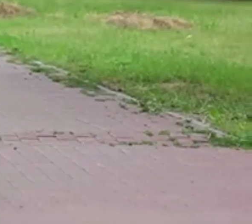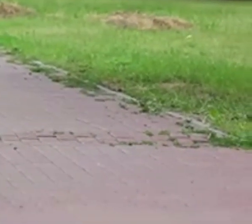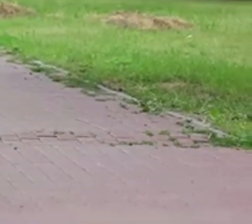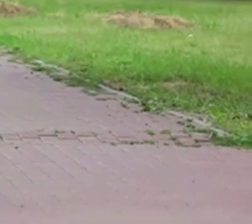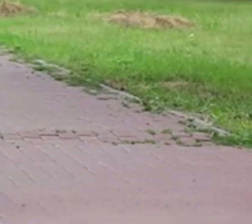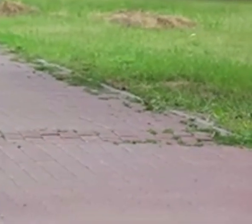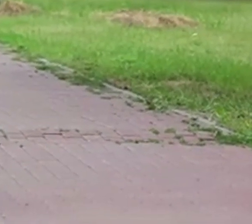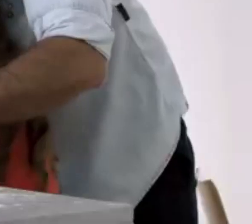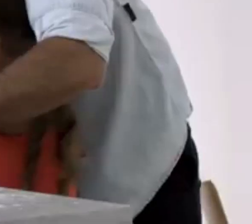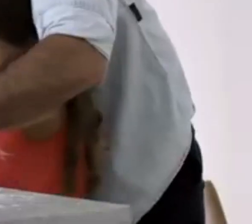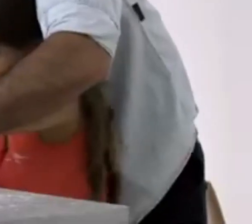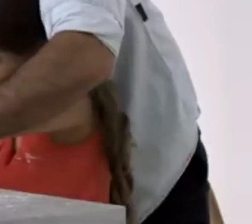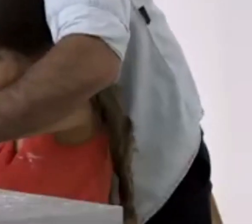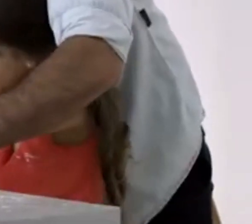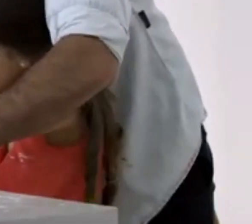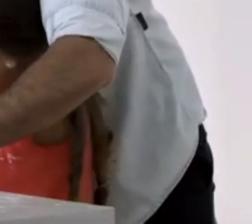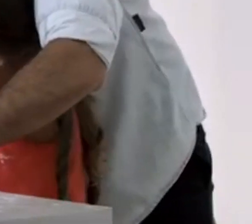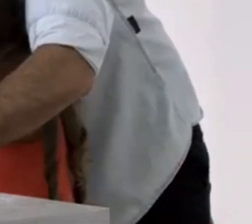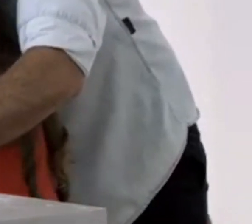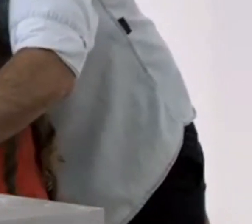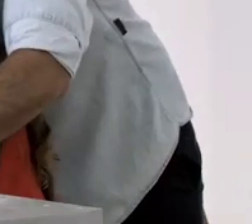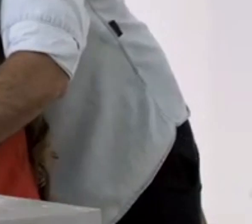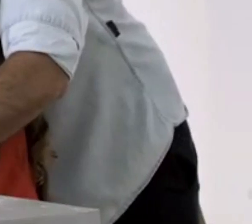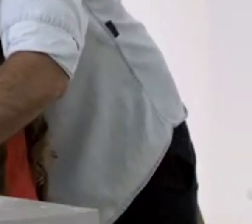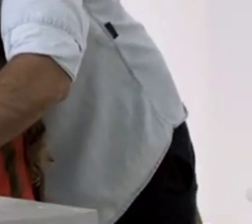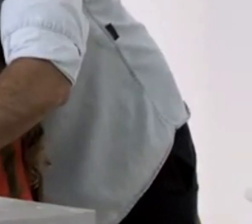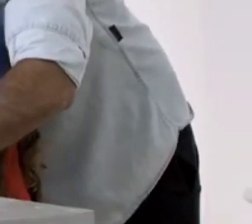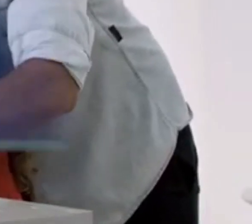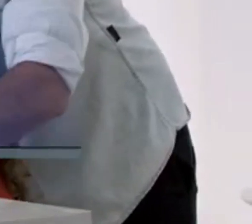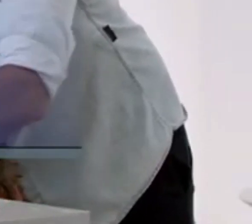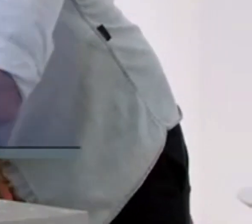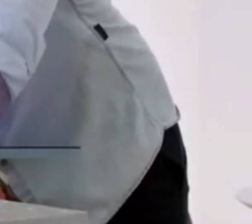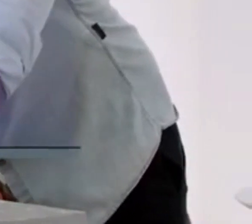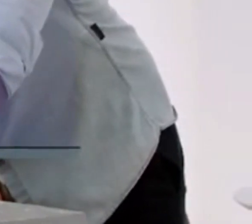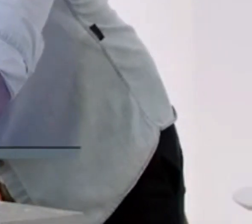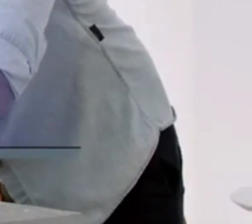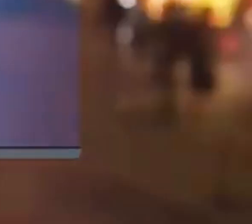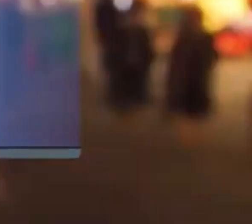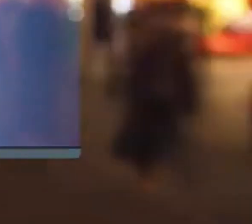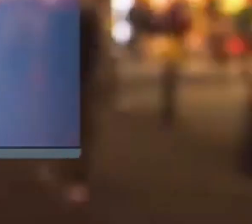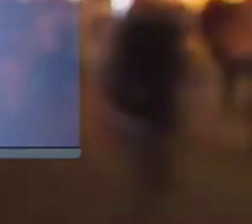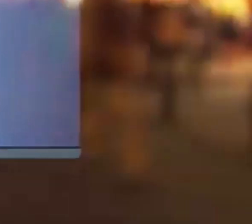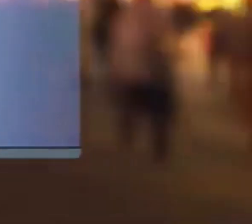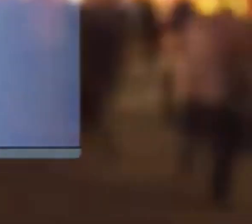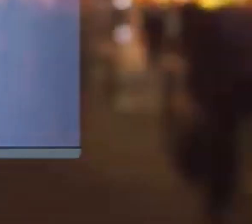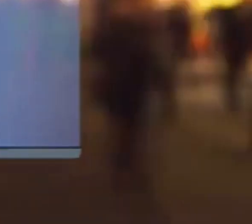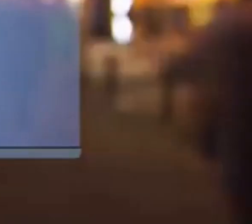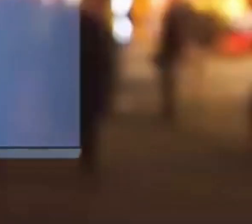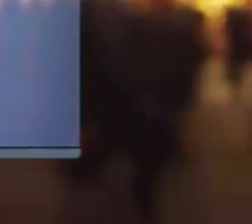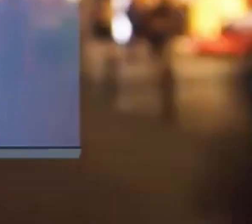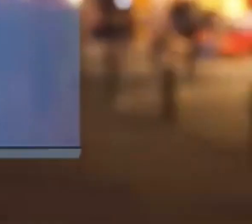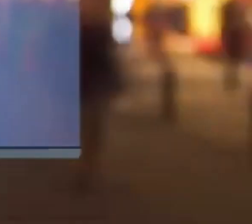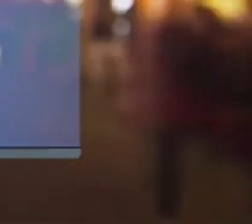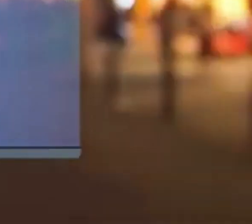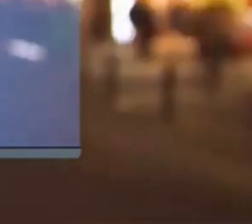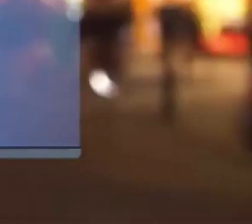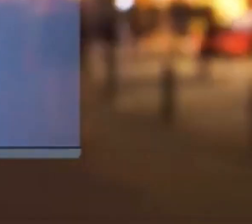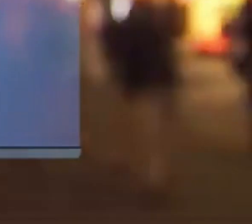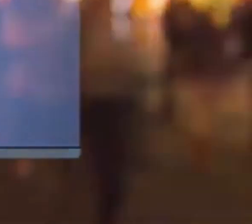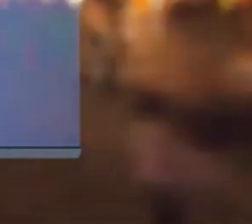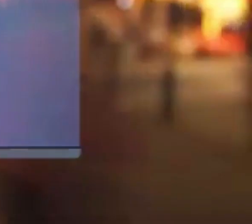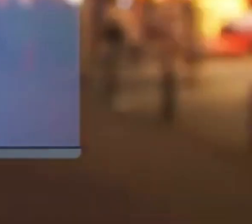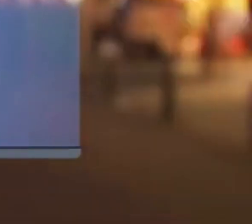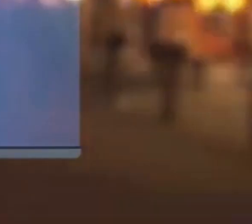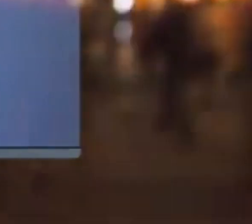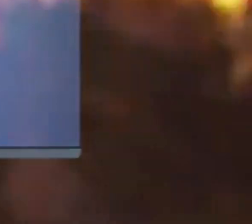E quem pensa que na infância o sedentarismo não causa nada, se engana. Risco de desenvolver pressão